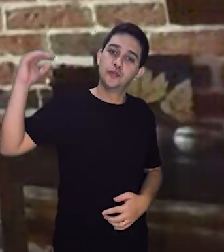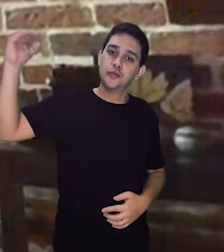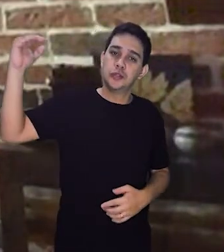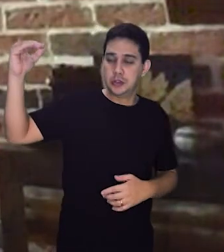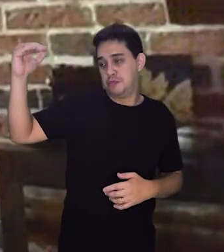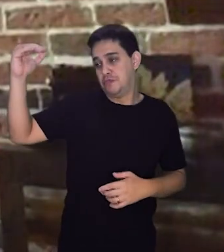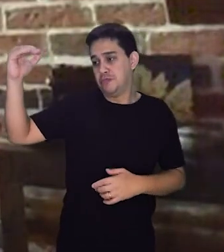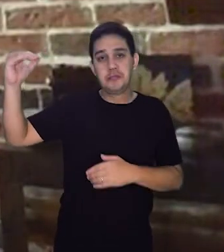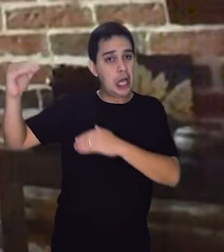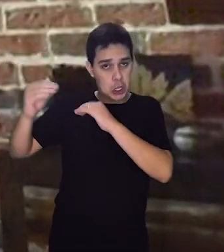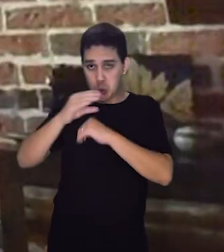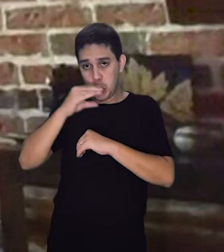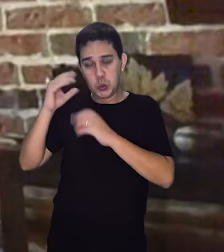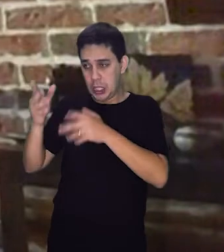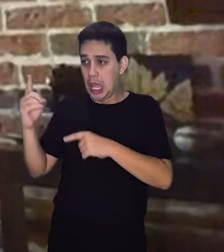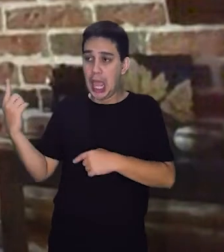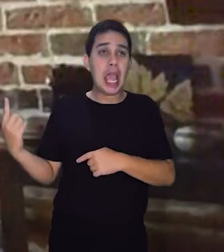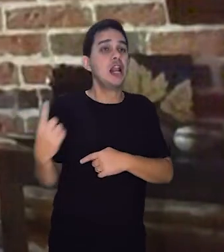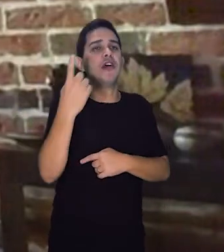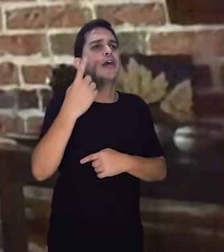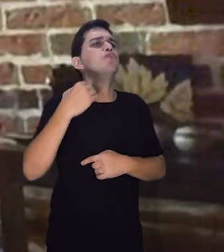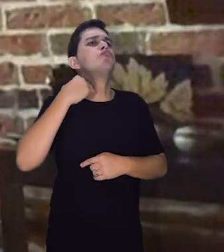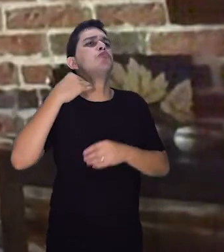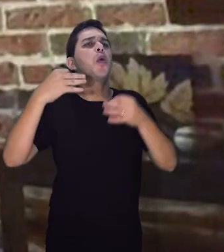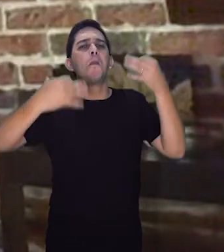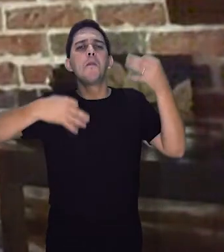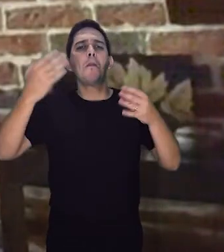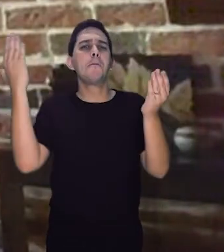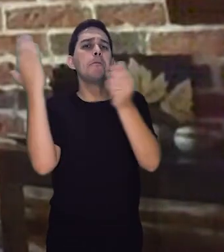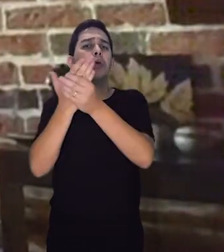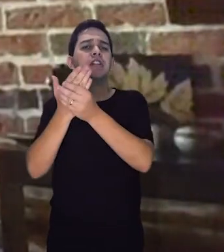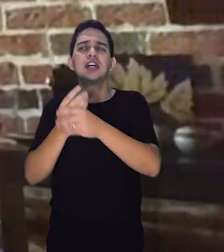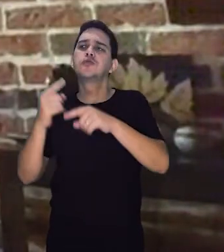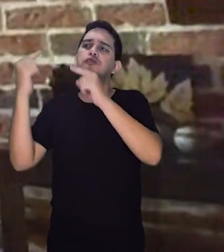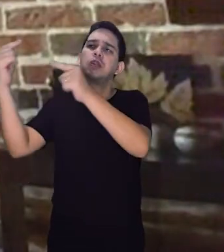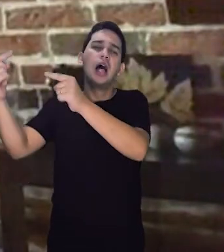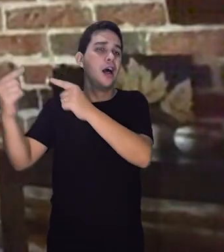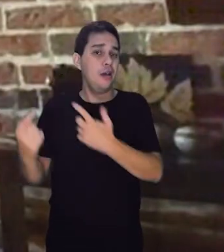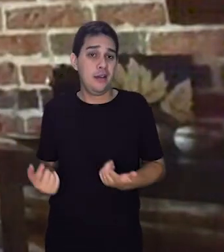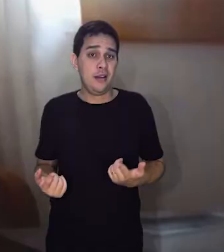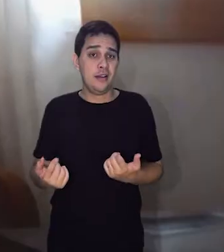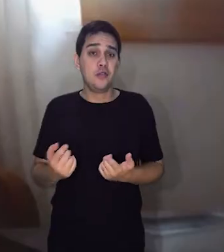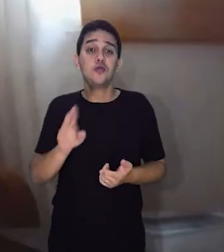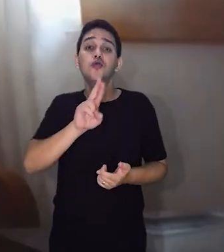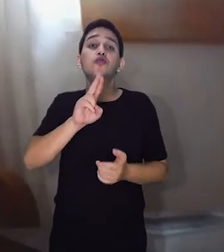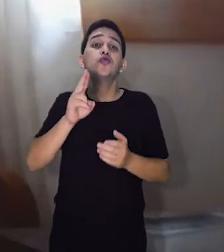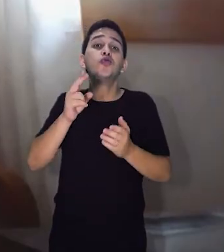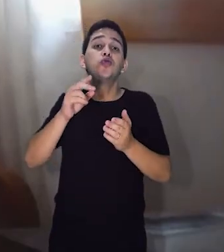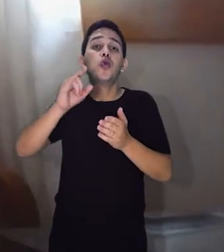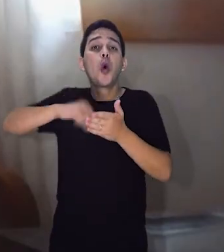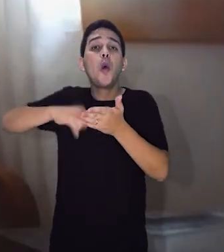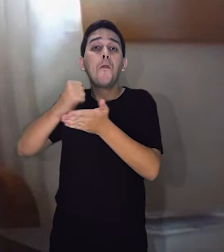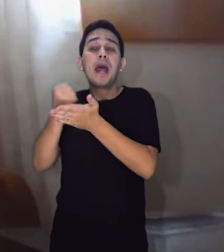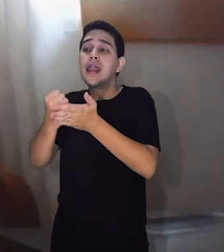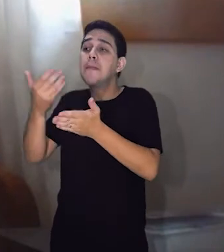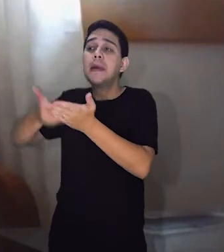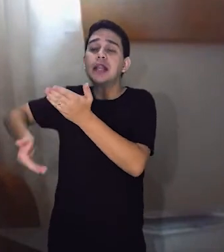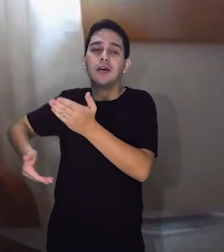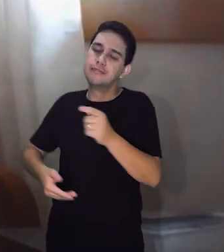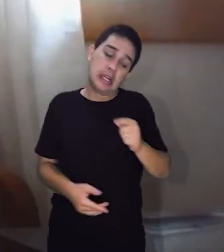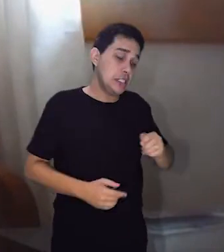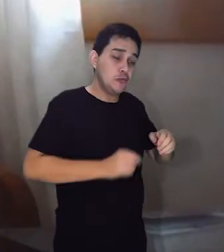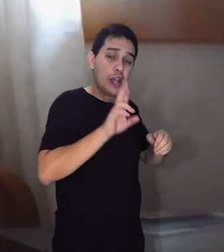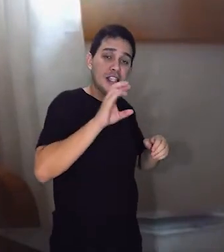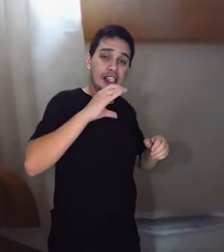aquela documentação ali disponível na ficha de MCA da criança e é só imprimir. Na verdade, né, o promotor